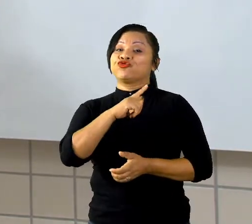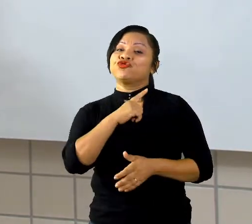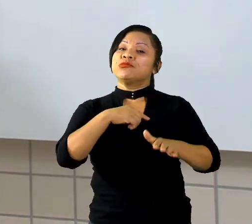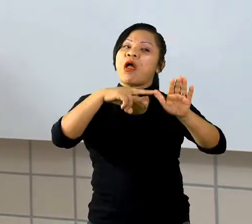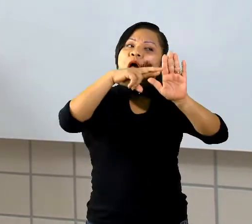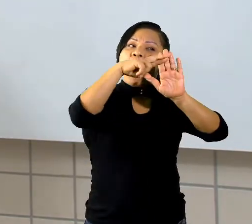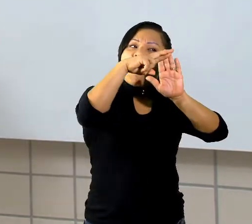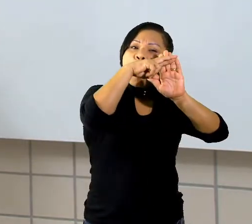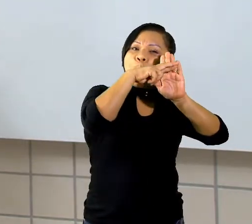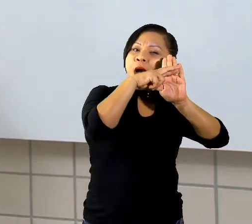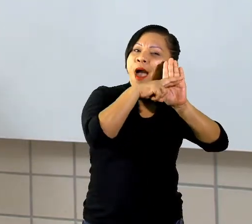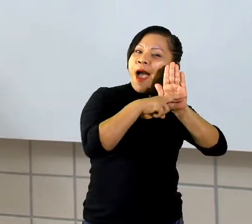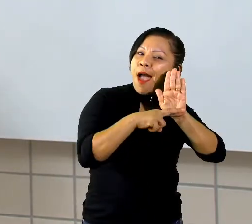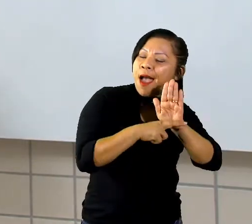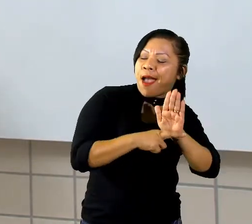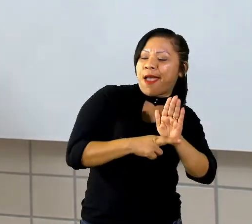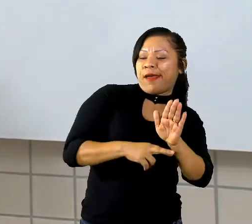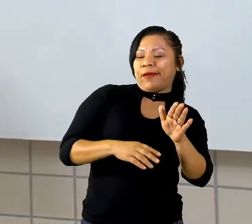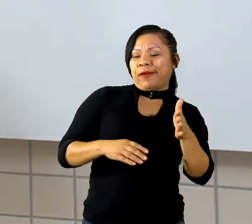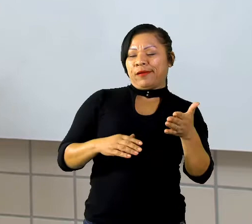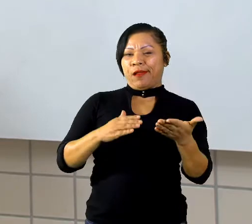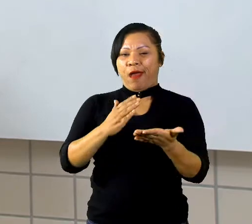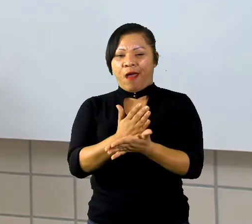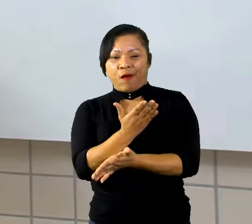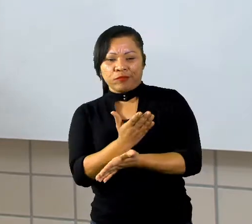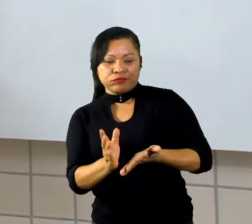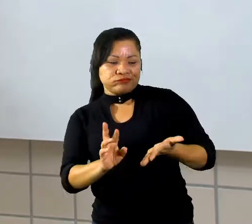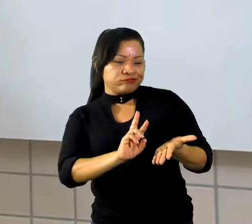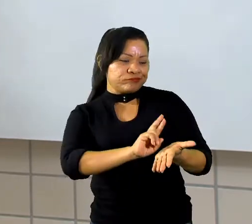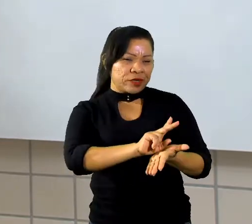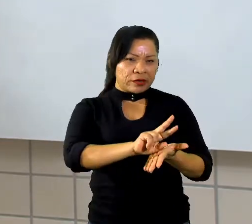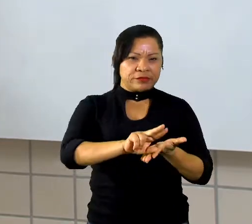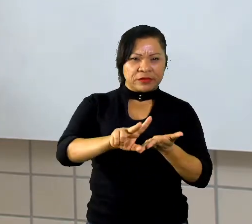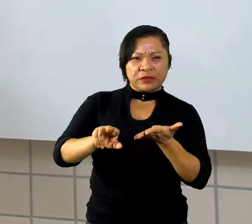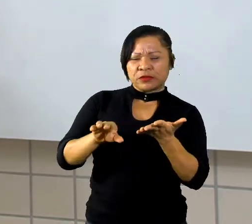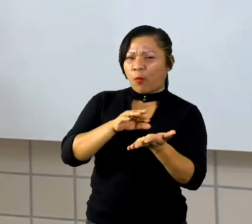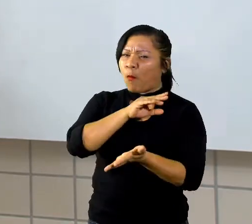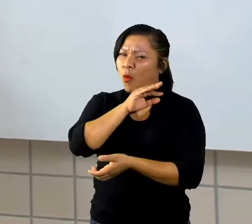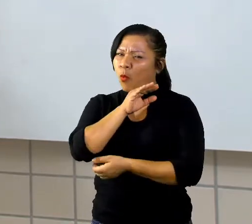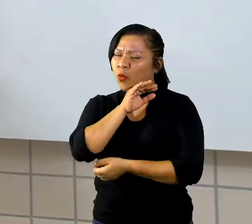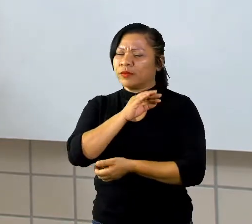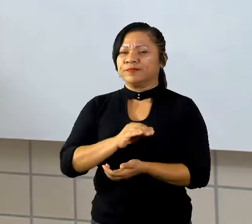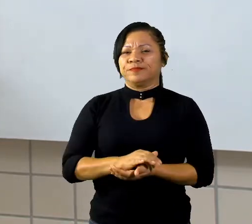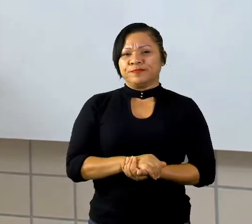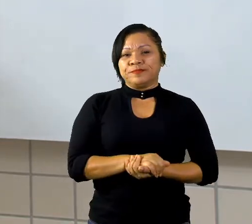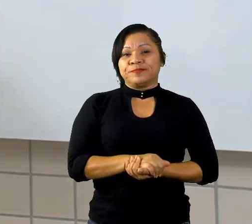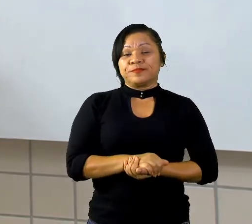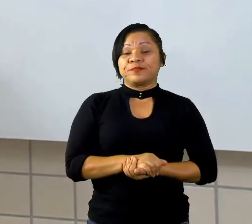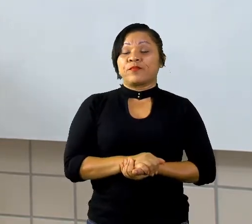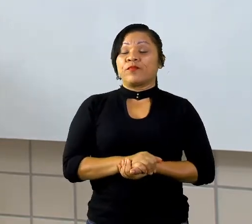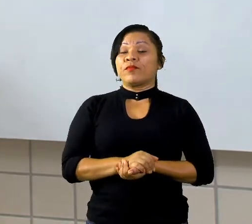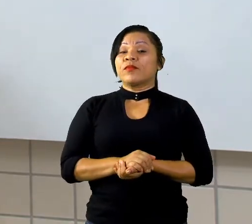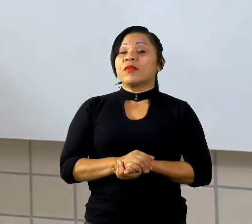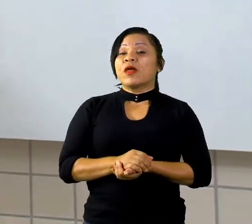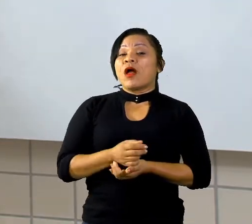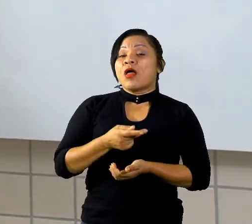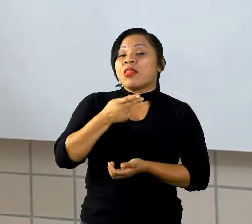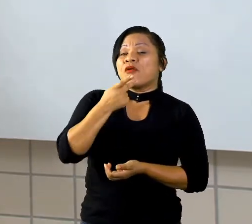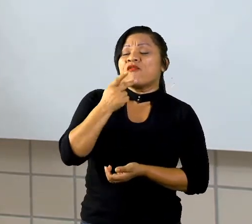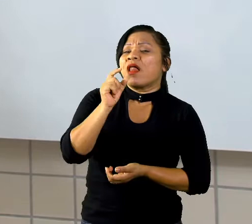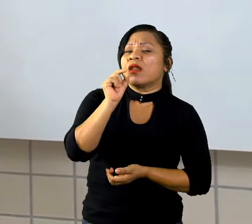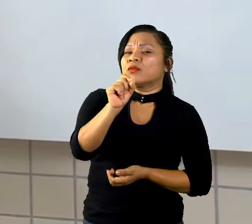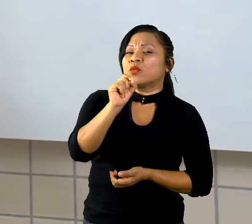haviam algumas situações que eram bastante desagradáveis. Estamos falando da chamada